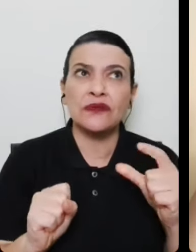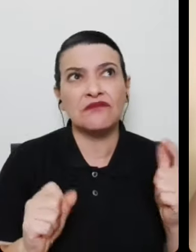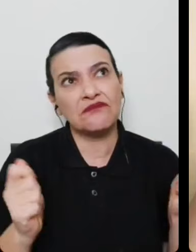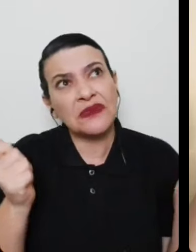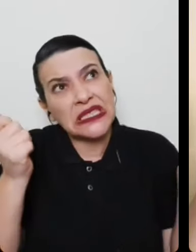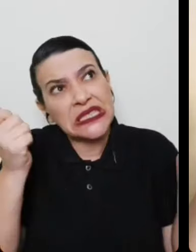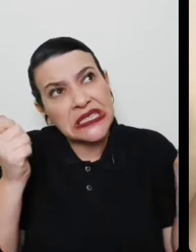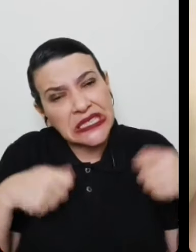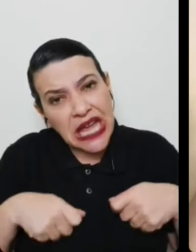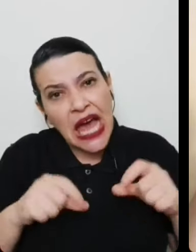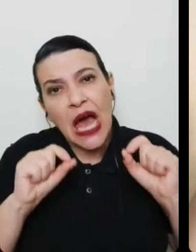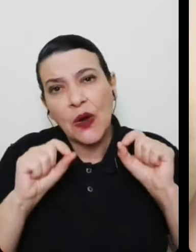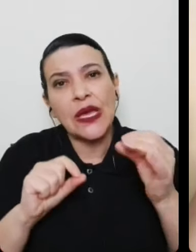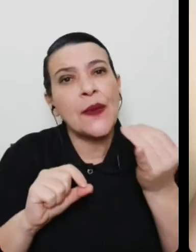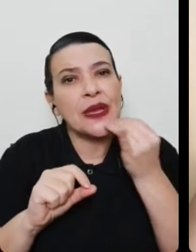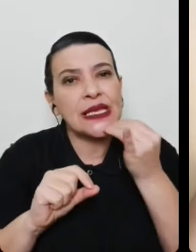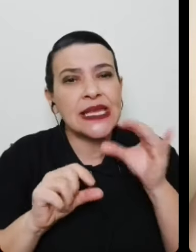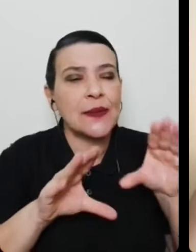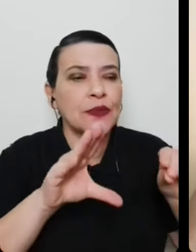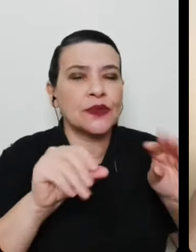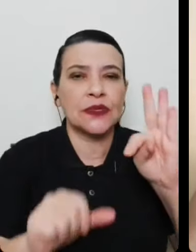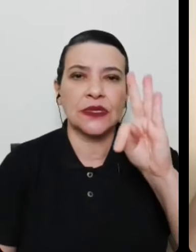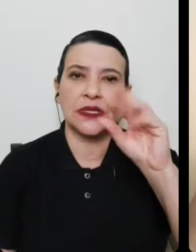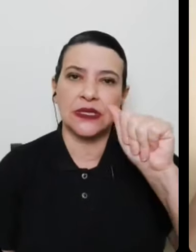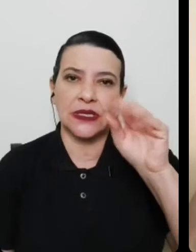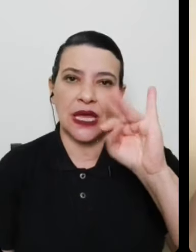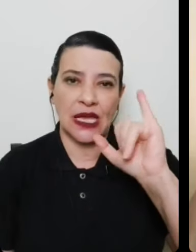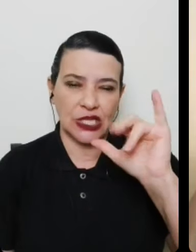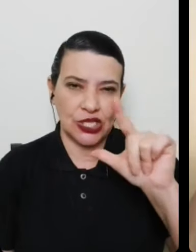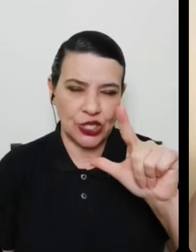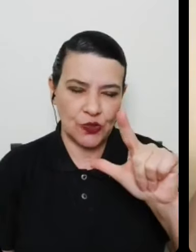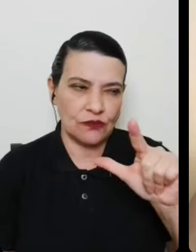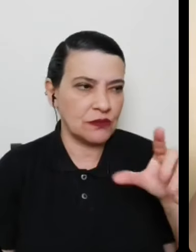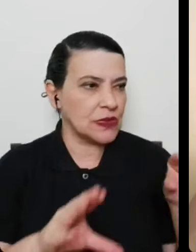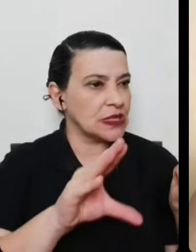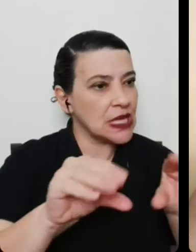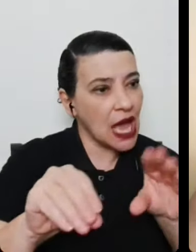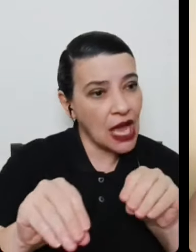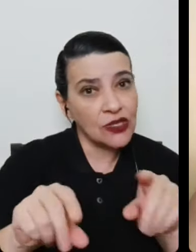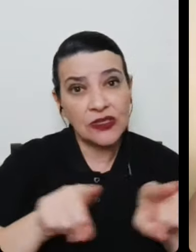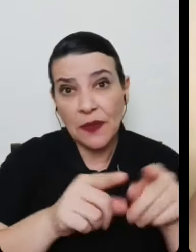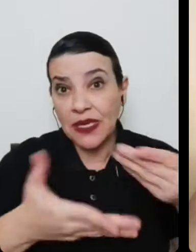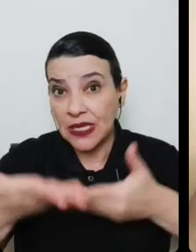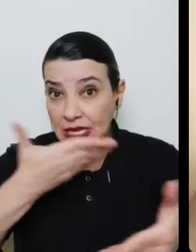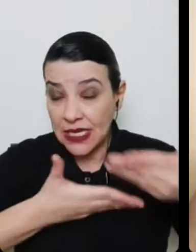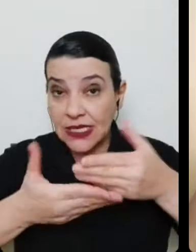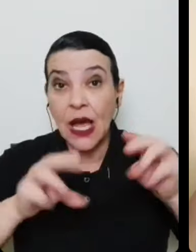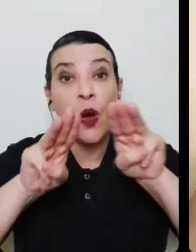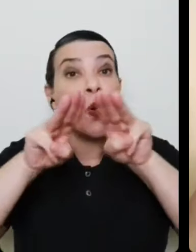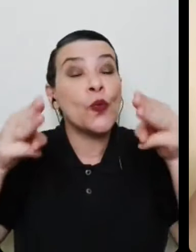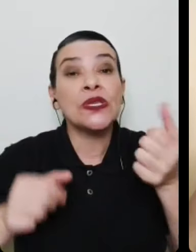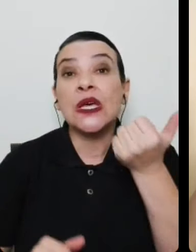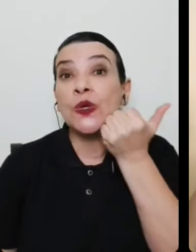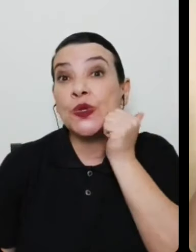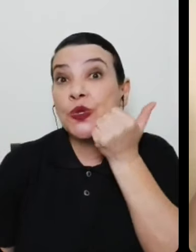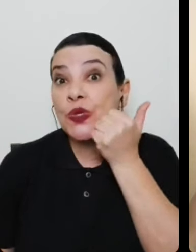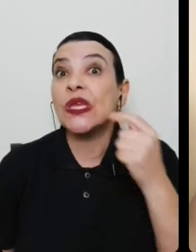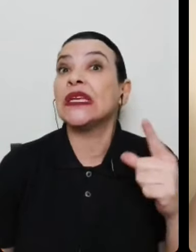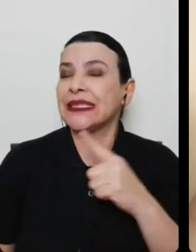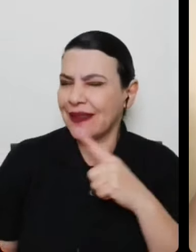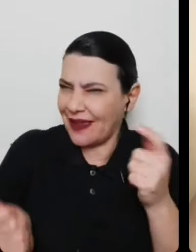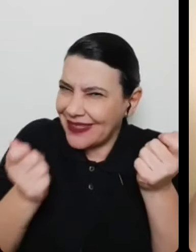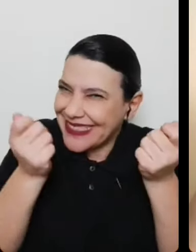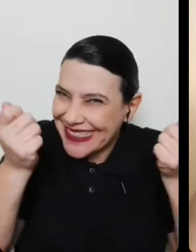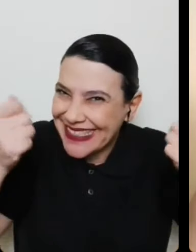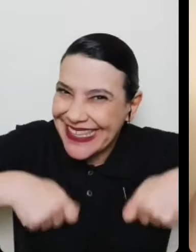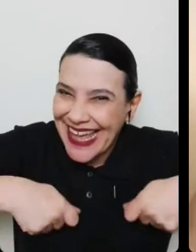possibilidades táteis ou de interação, né? Por exemplo, museus de ciências normalmente têm mais